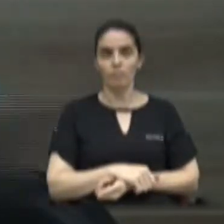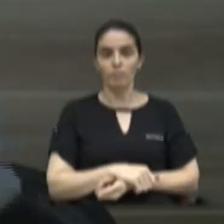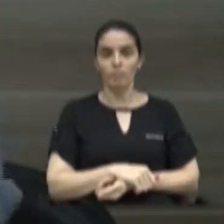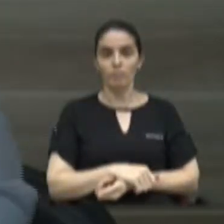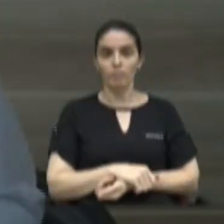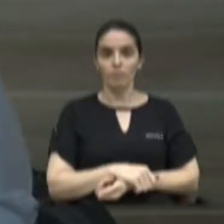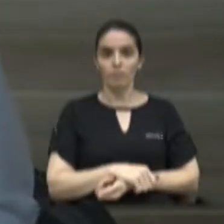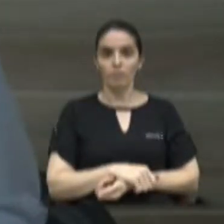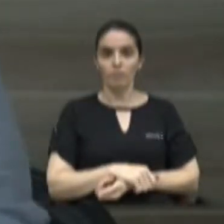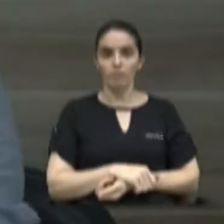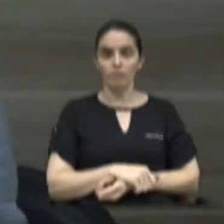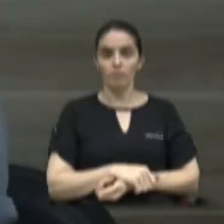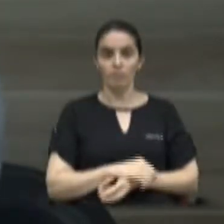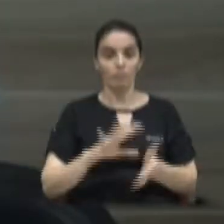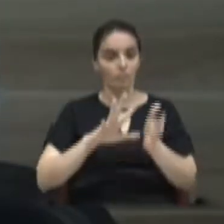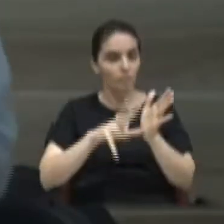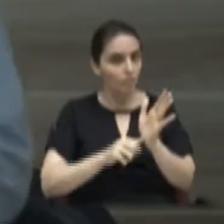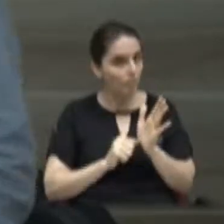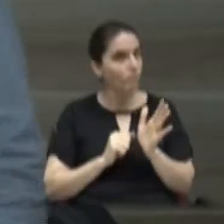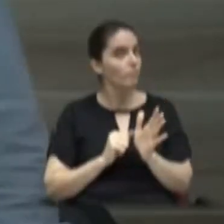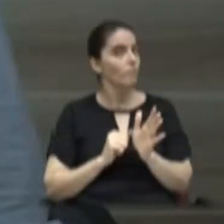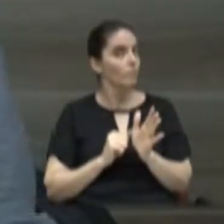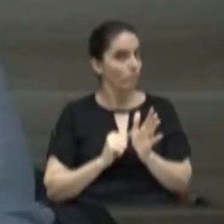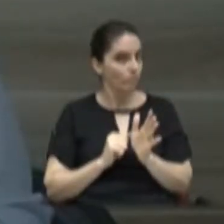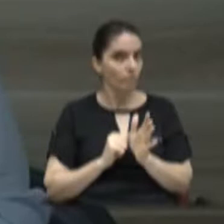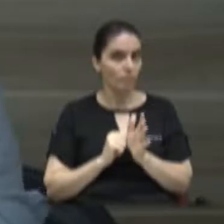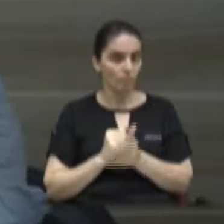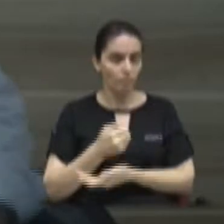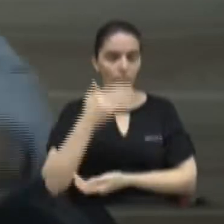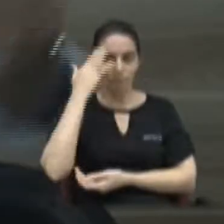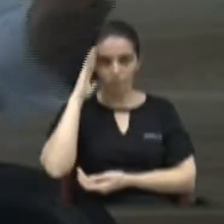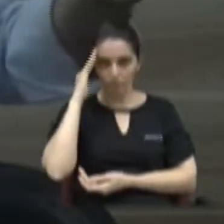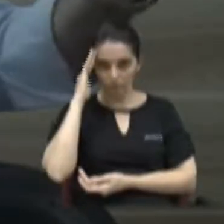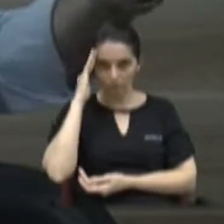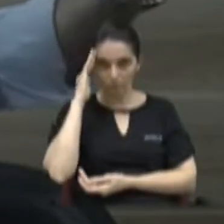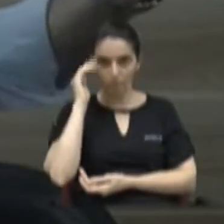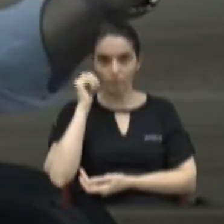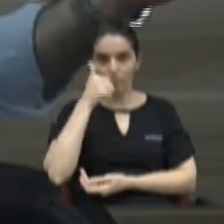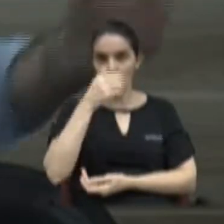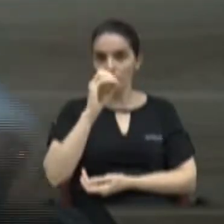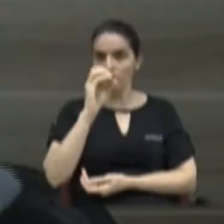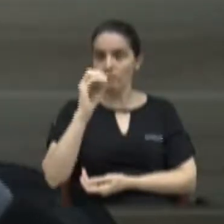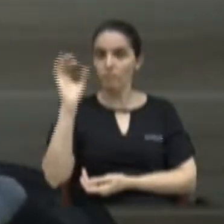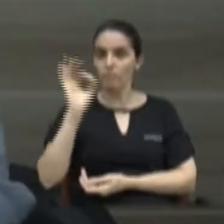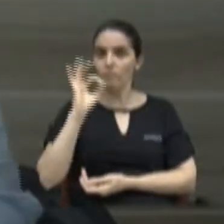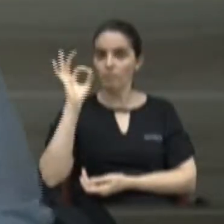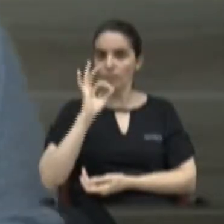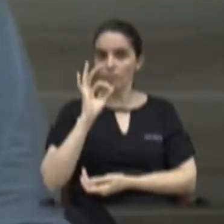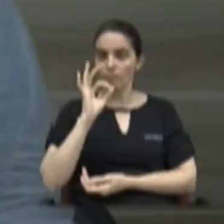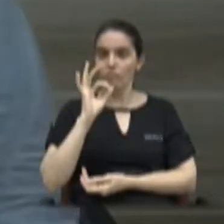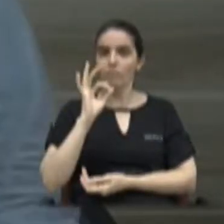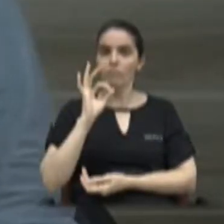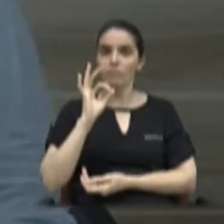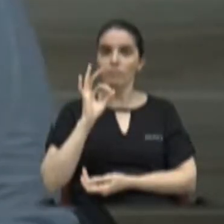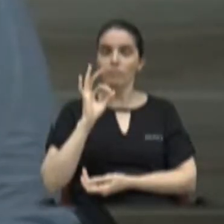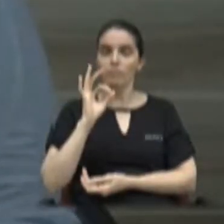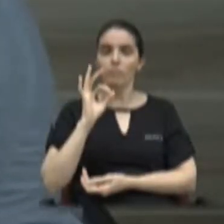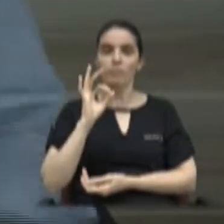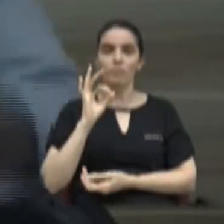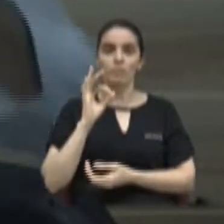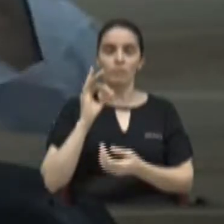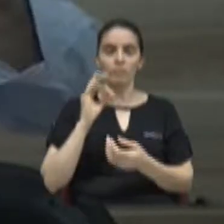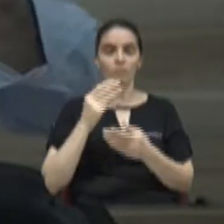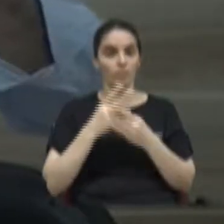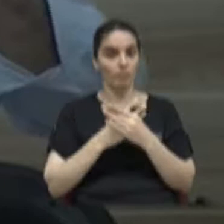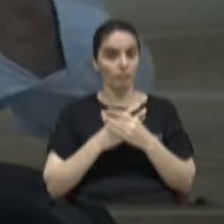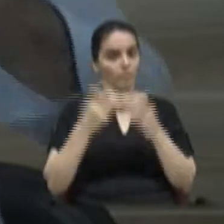Quanto à fraude, eu entendo aqui, acho que 100% da Câmara é contra fraude.